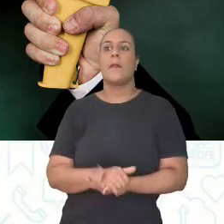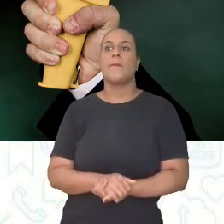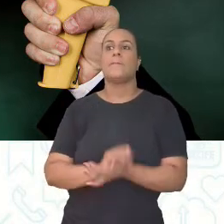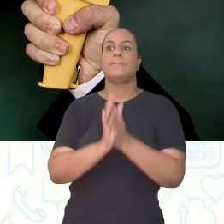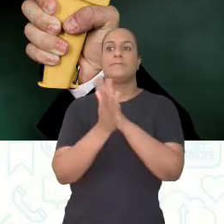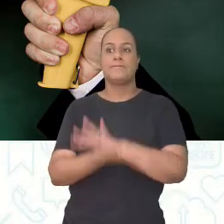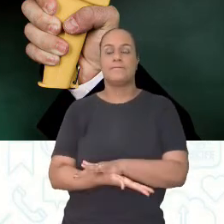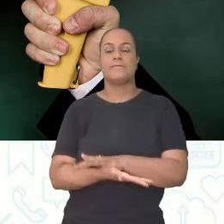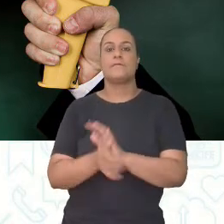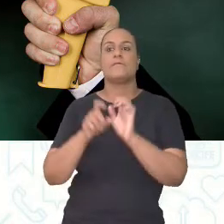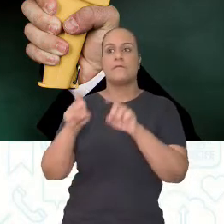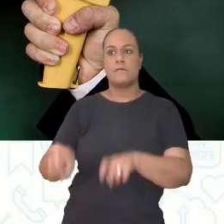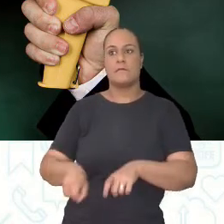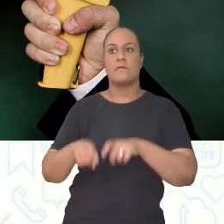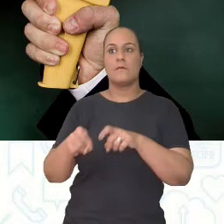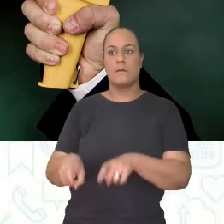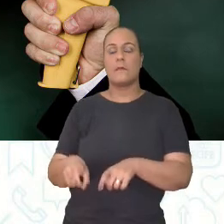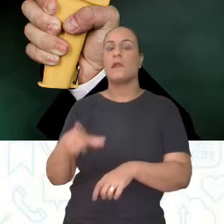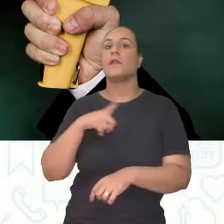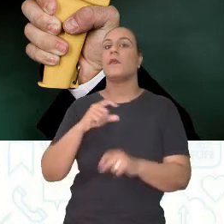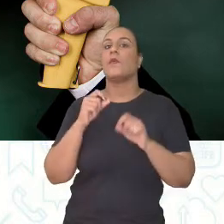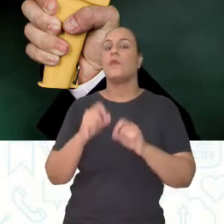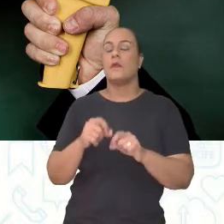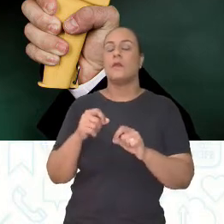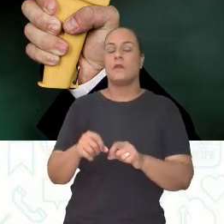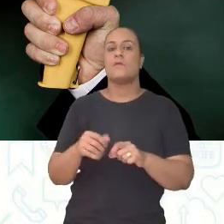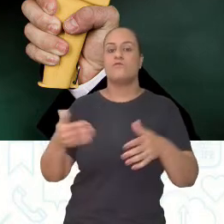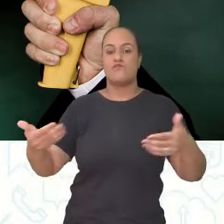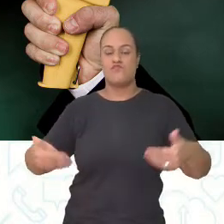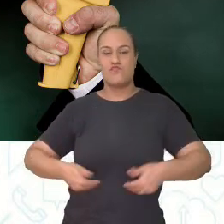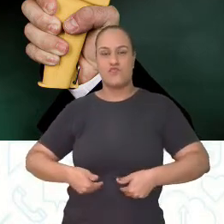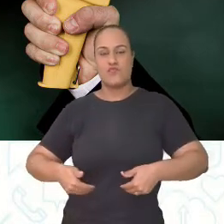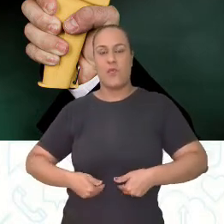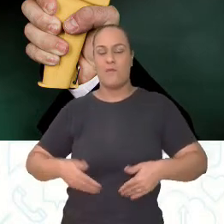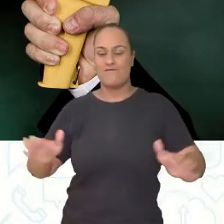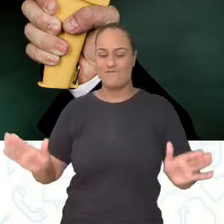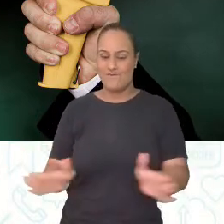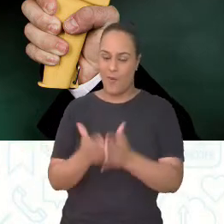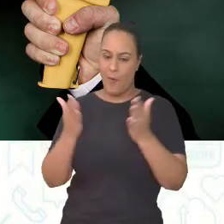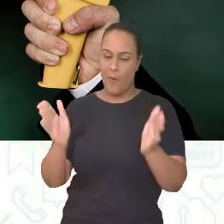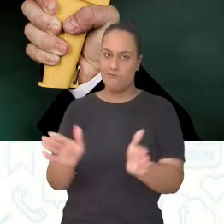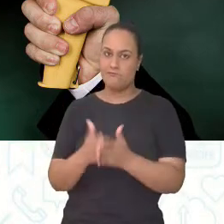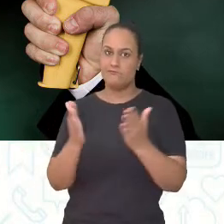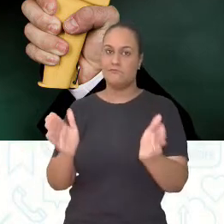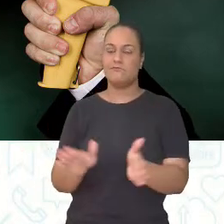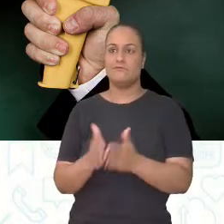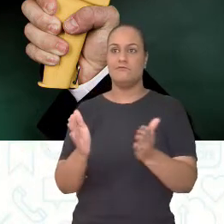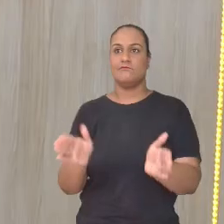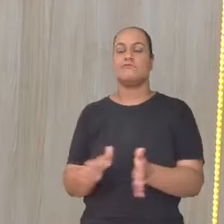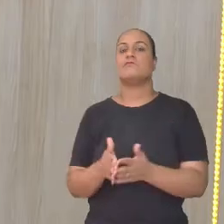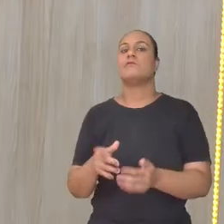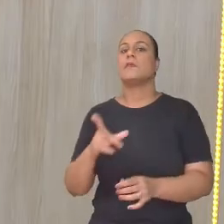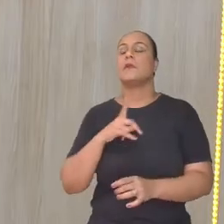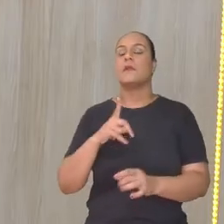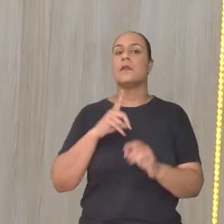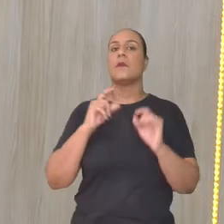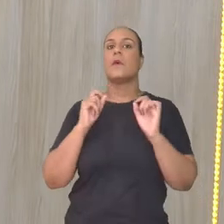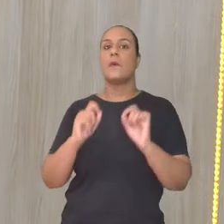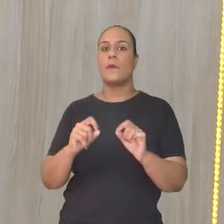provocando fome e miséria. Além do contexto econômico que abalou, né, existiu aí o aspecto